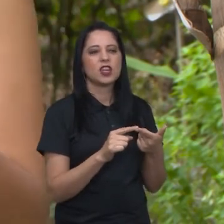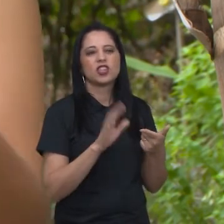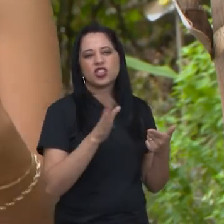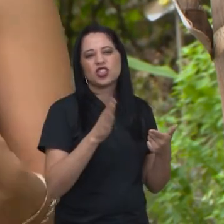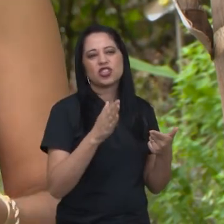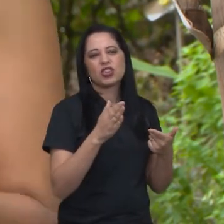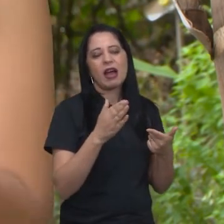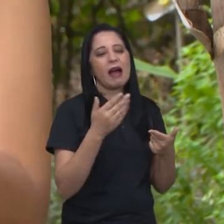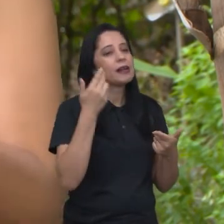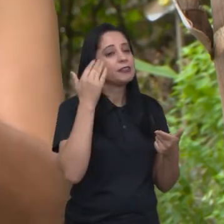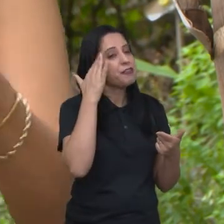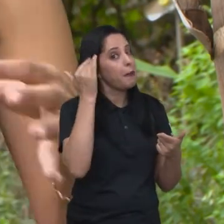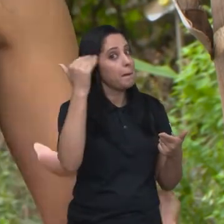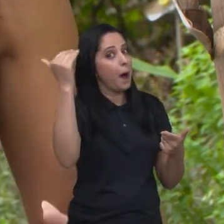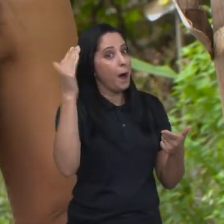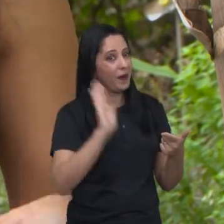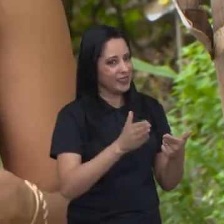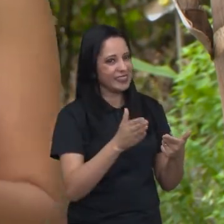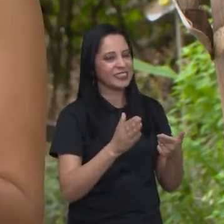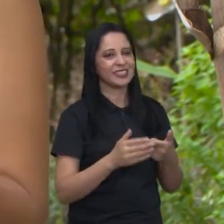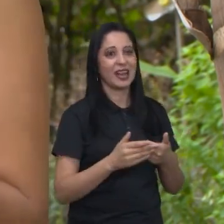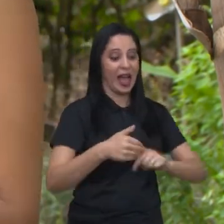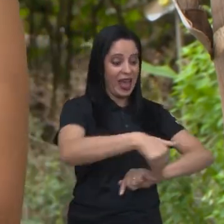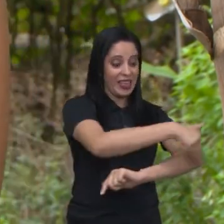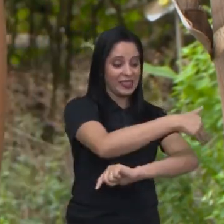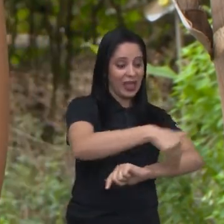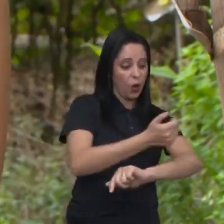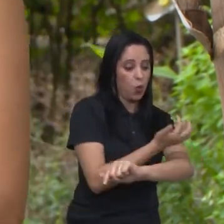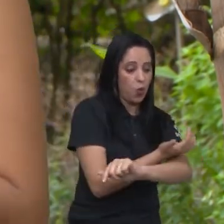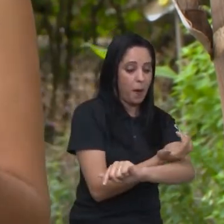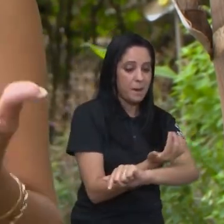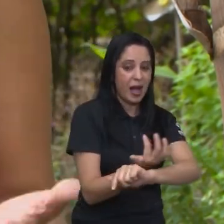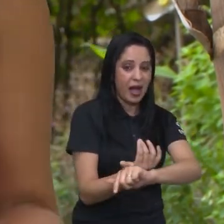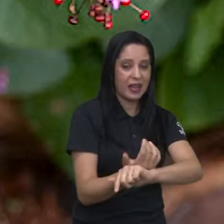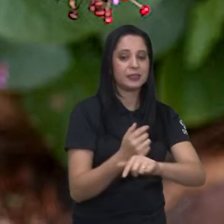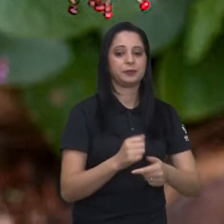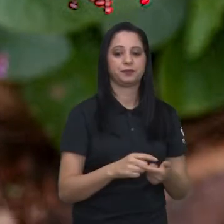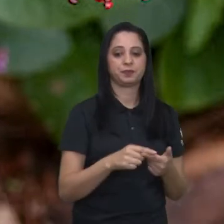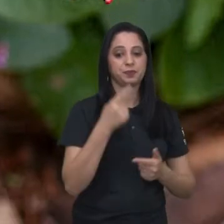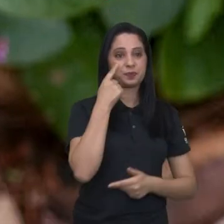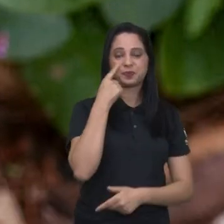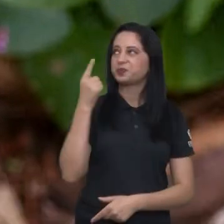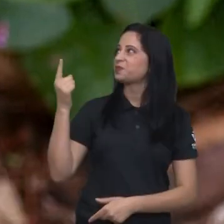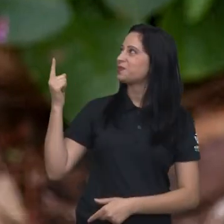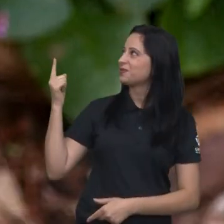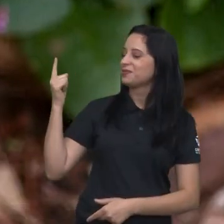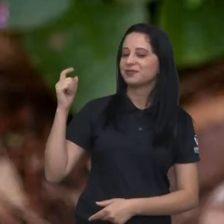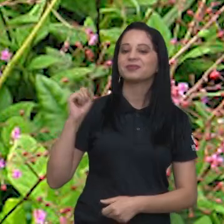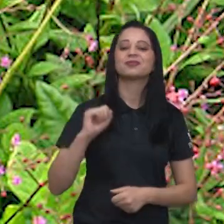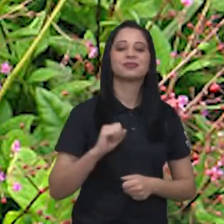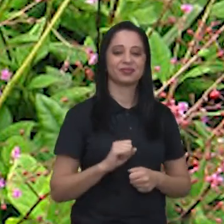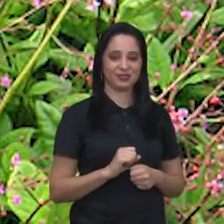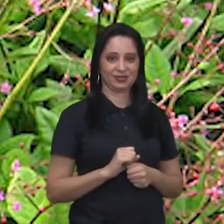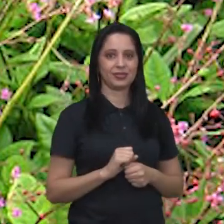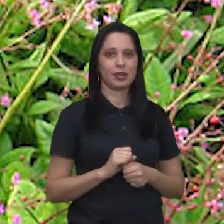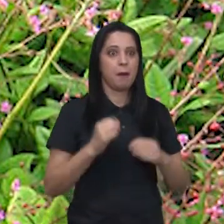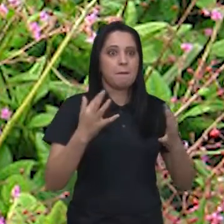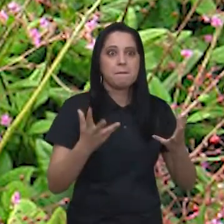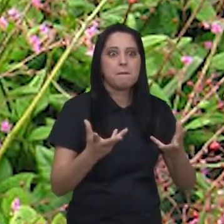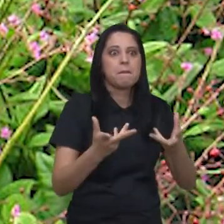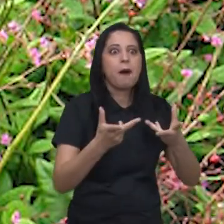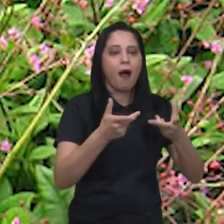bem populares, essas bem de calçada, que é a Talinum, a Major Gomes ou Maria Gorda, uma planta